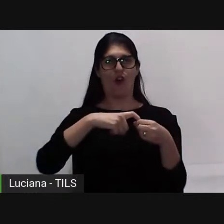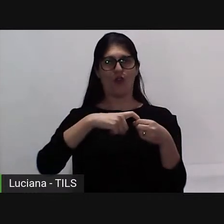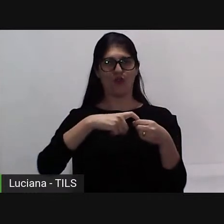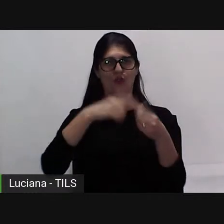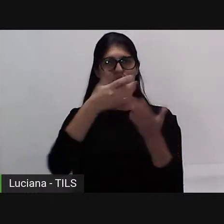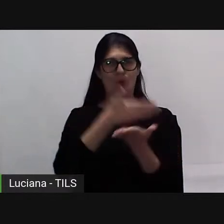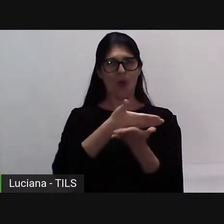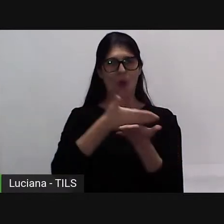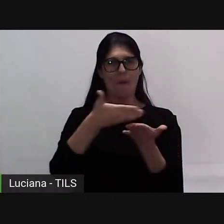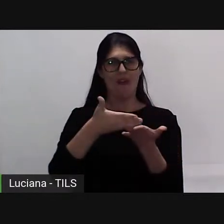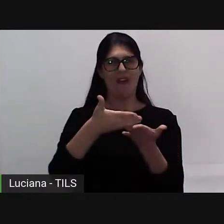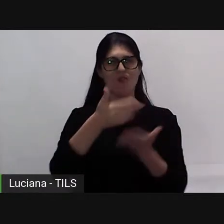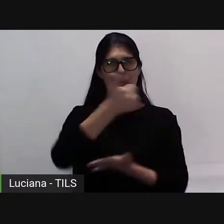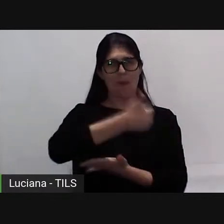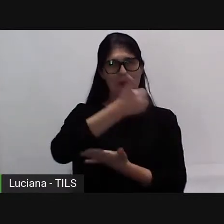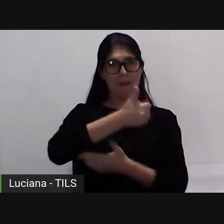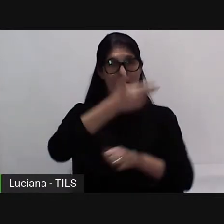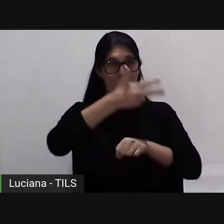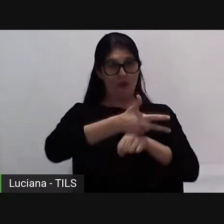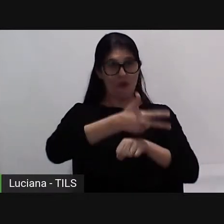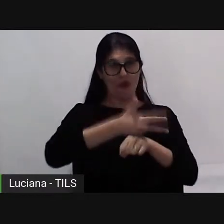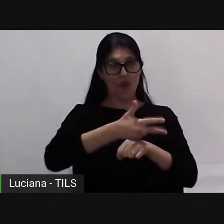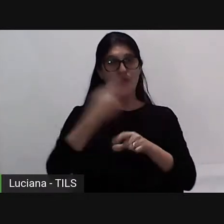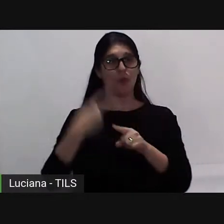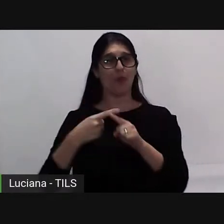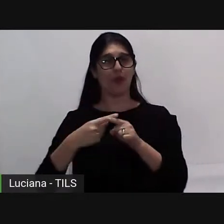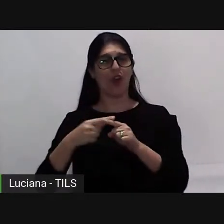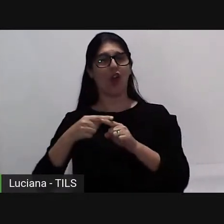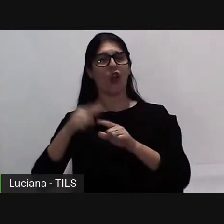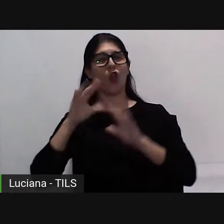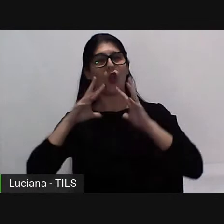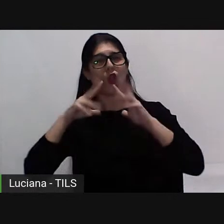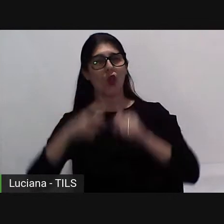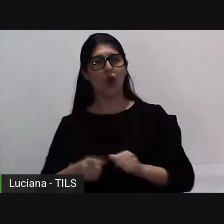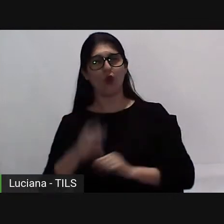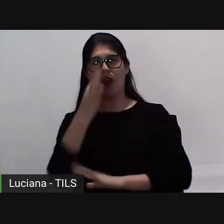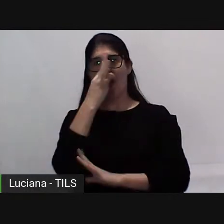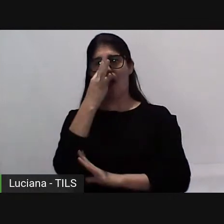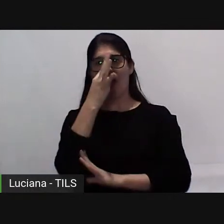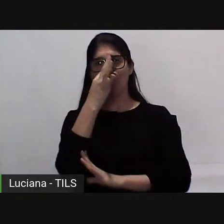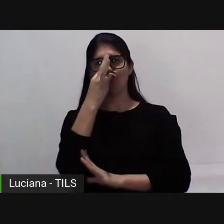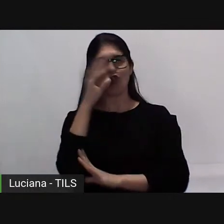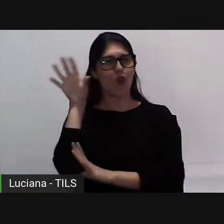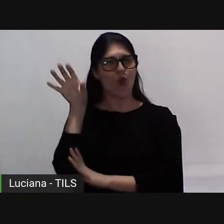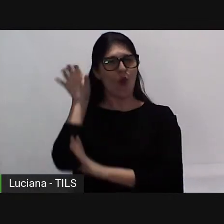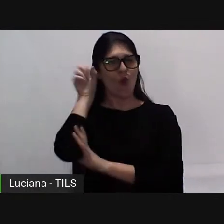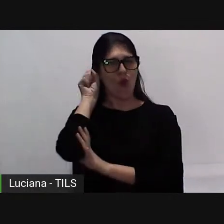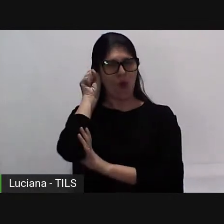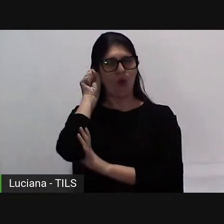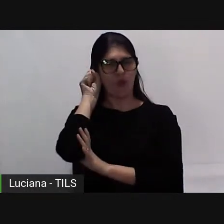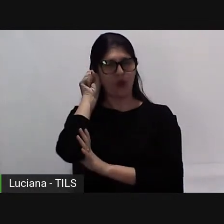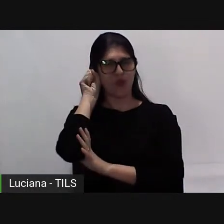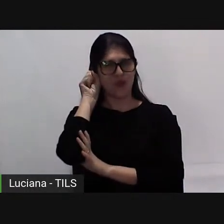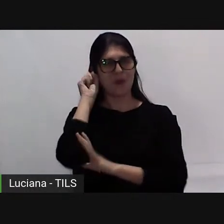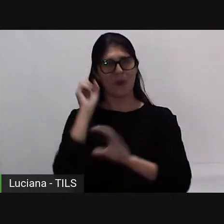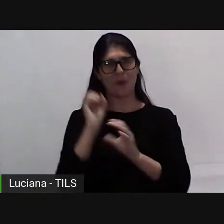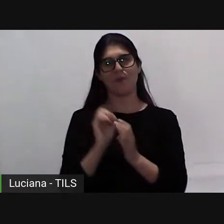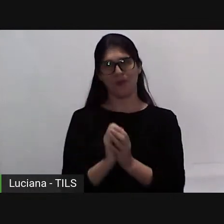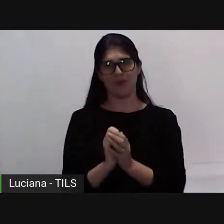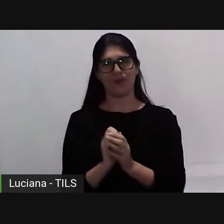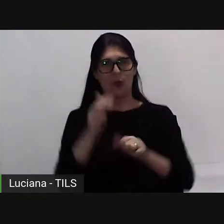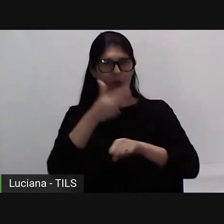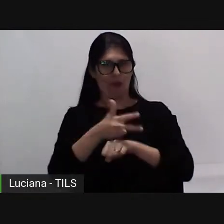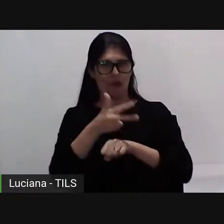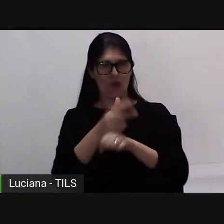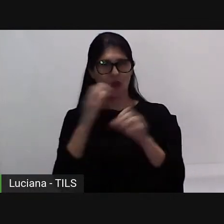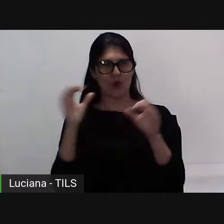partida, ao primeiro vídeo, para que todos possam assistir e ouvir o que estava passando, a mensagem que estava passando.